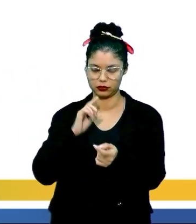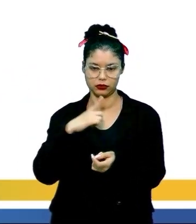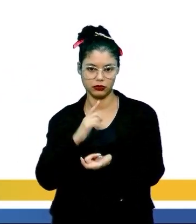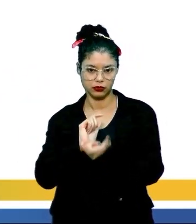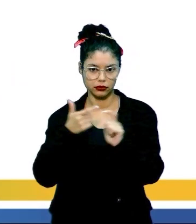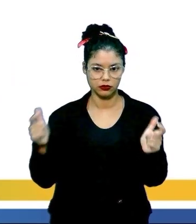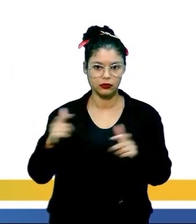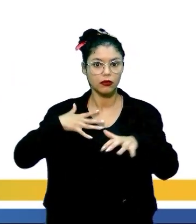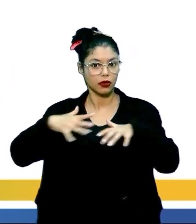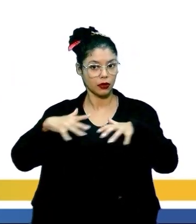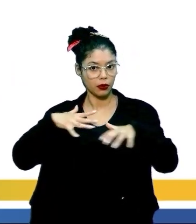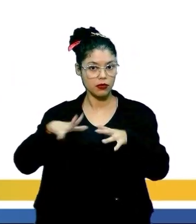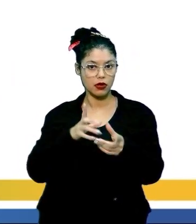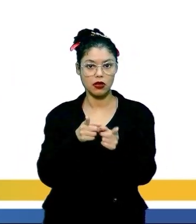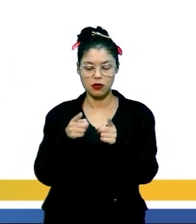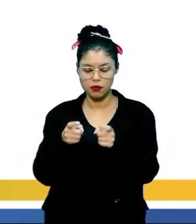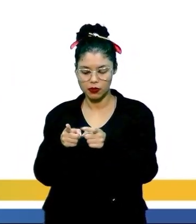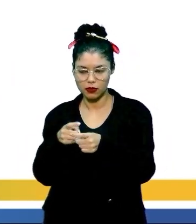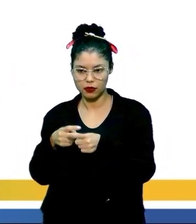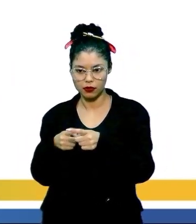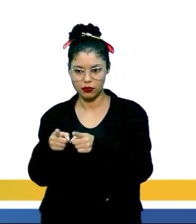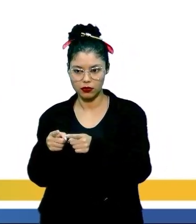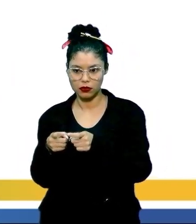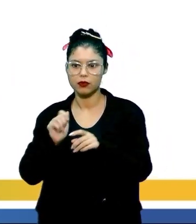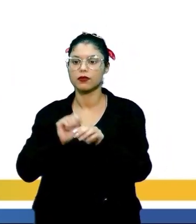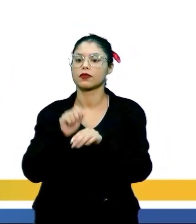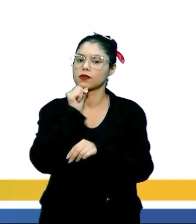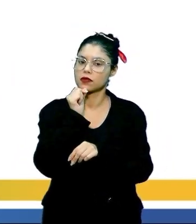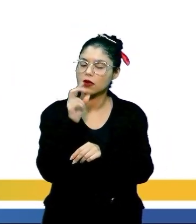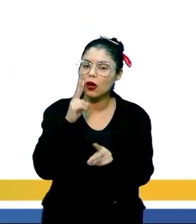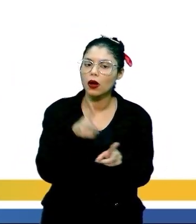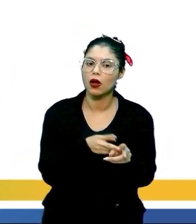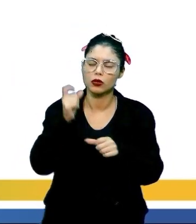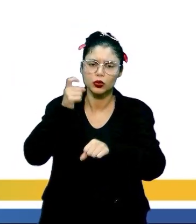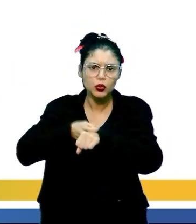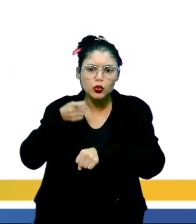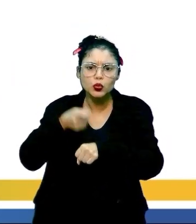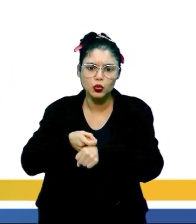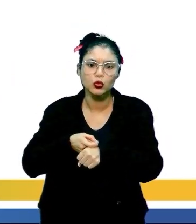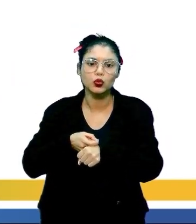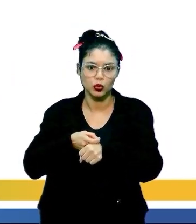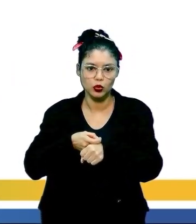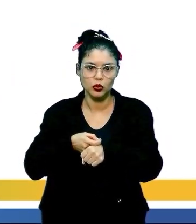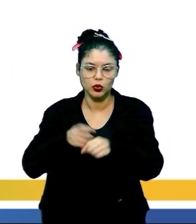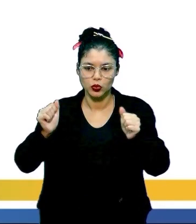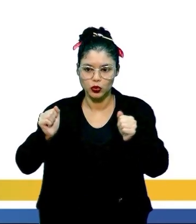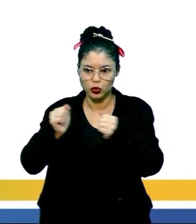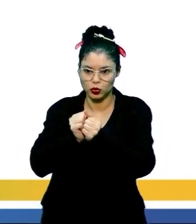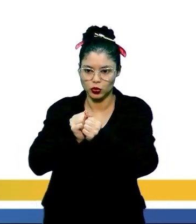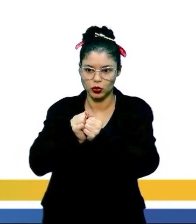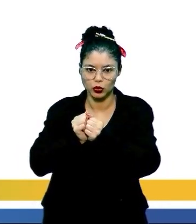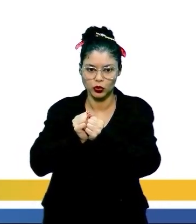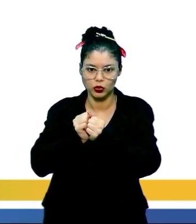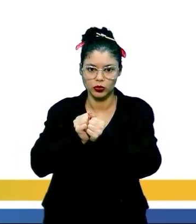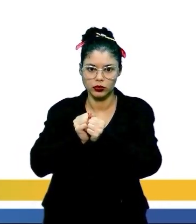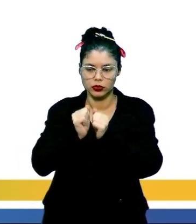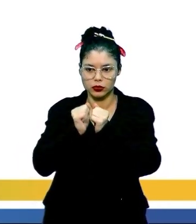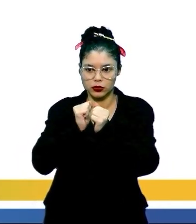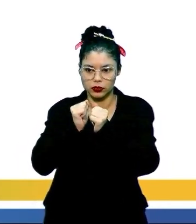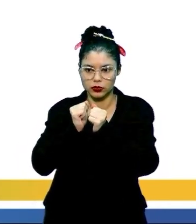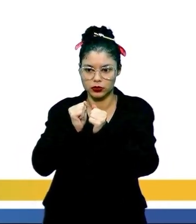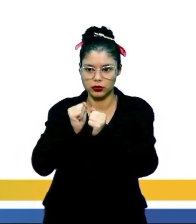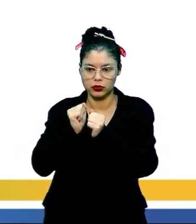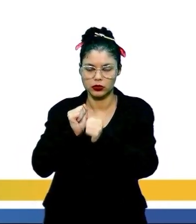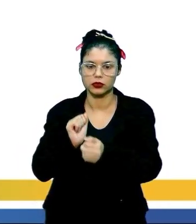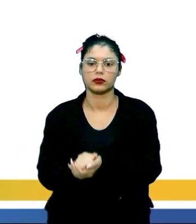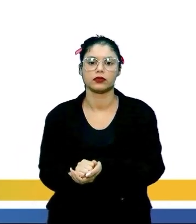aumento na agitação de partículas. Vocês podem acompanhar na tela que o estado sólido, as moléculas estão agregadas, estão quietinhas, sem